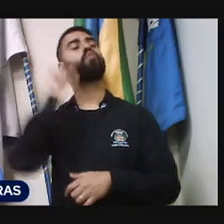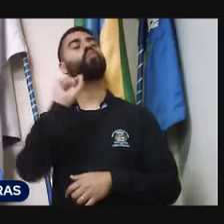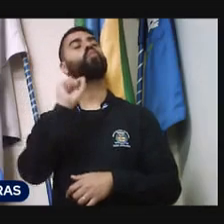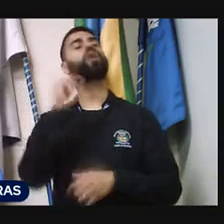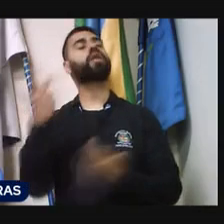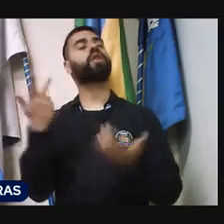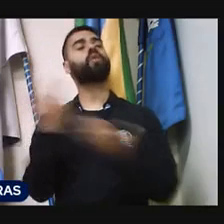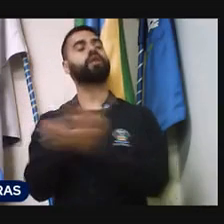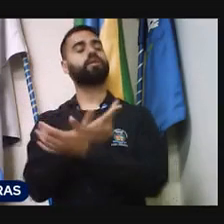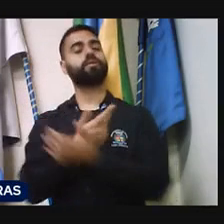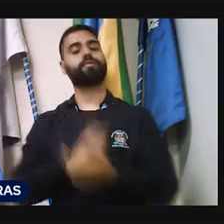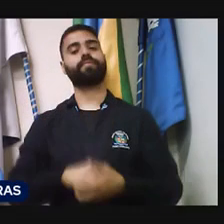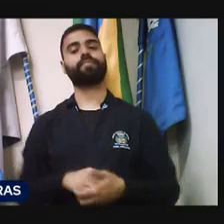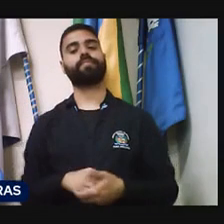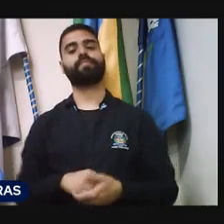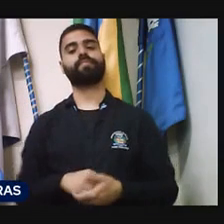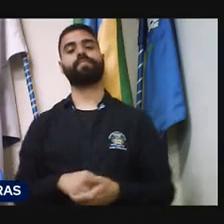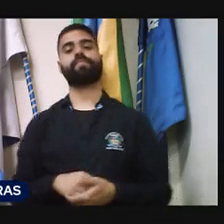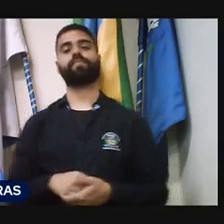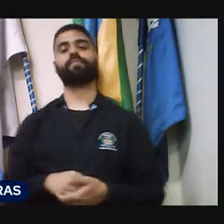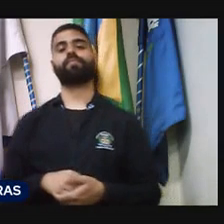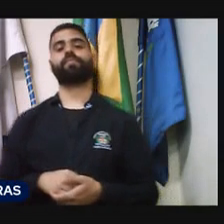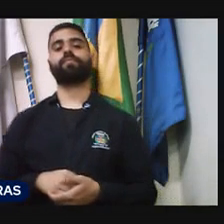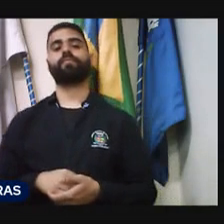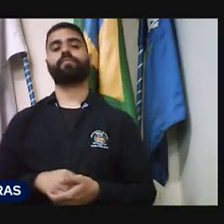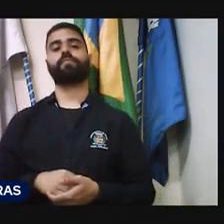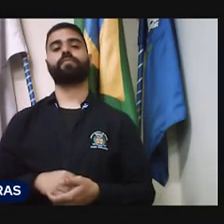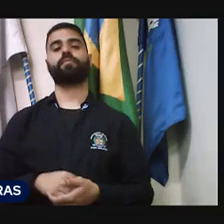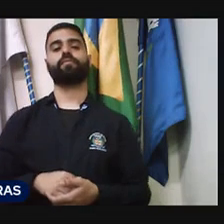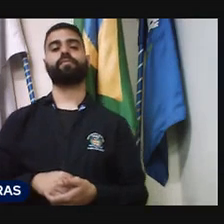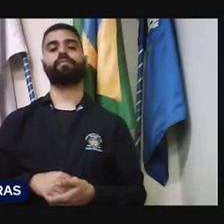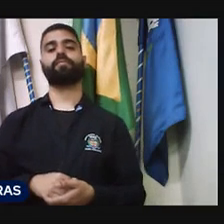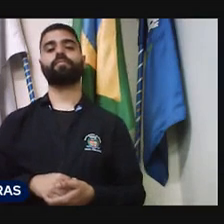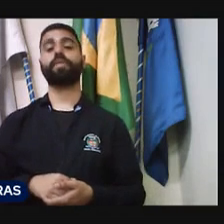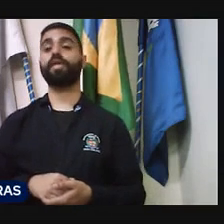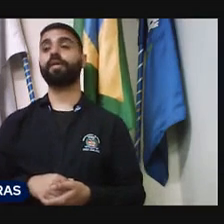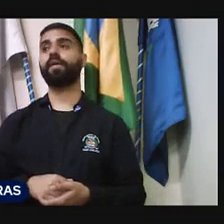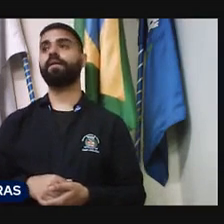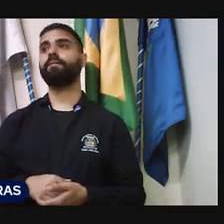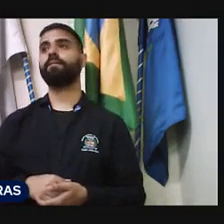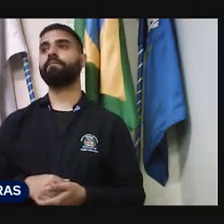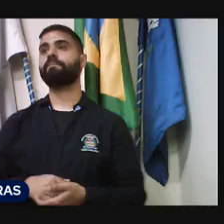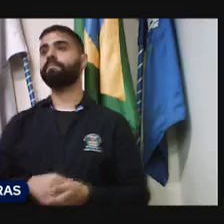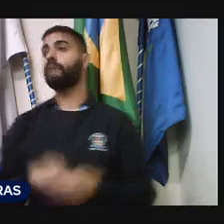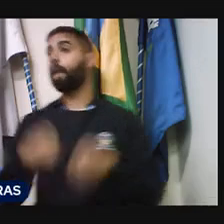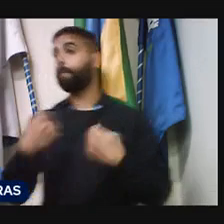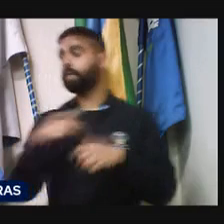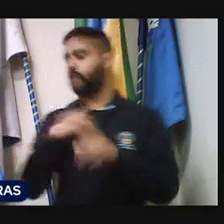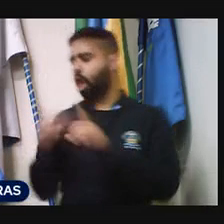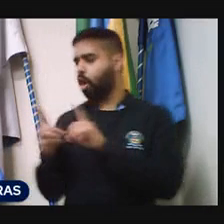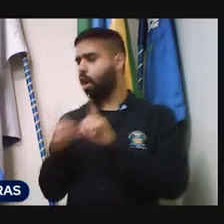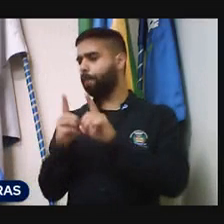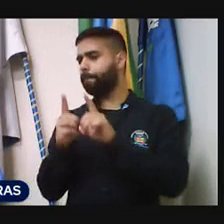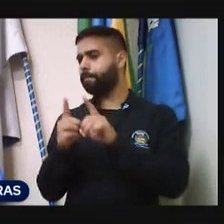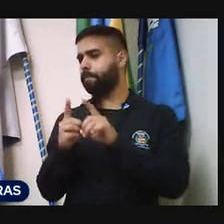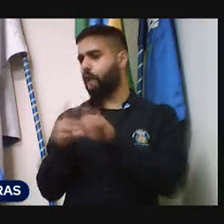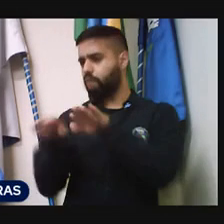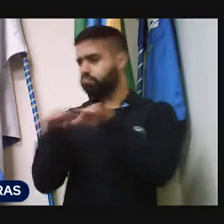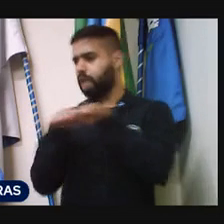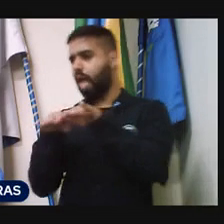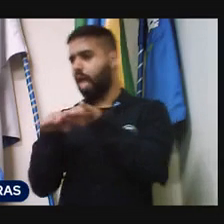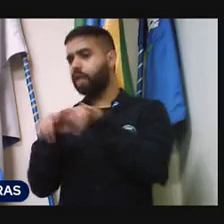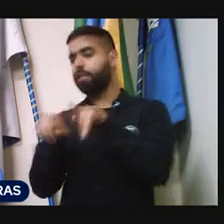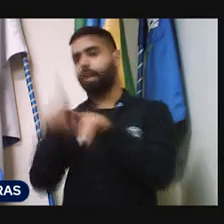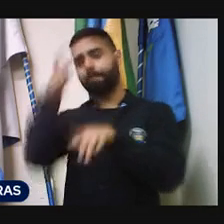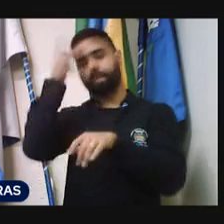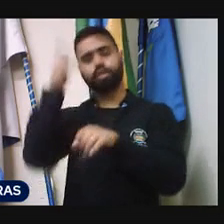que está acontecendo e eu quero que seja feito um tratamento com dignidade para nossa população em que seja também